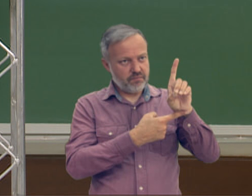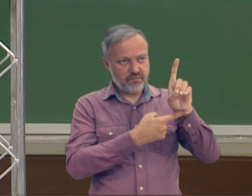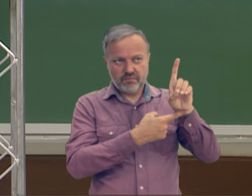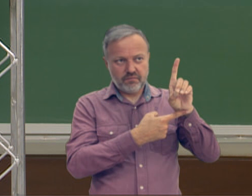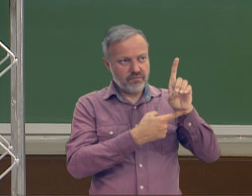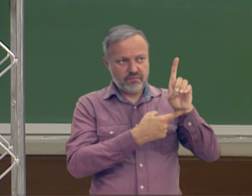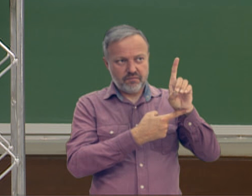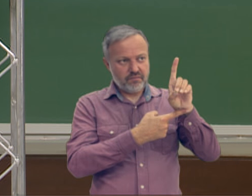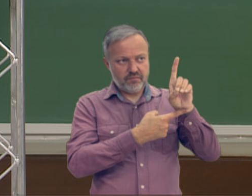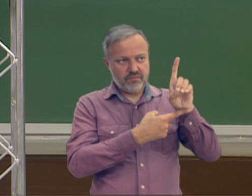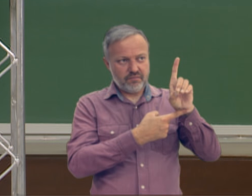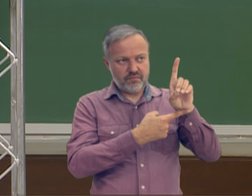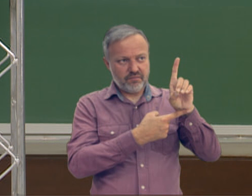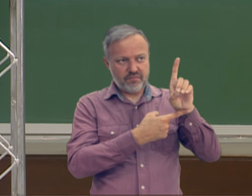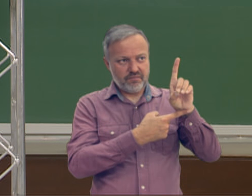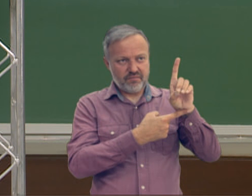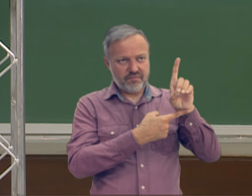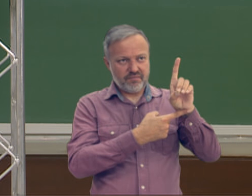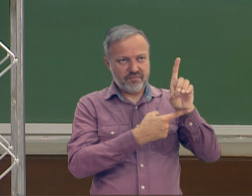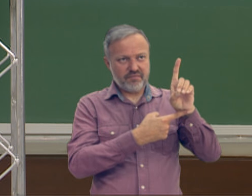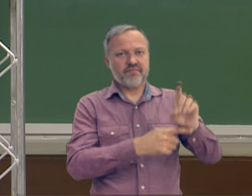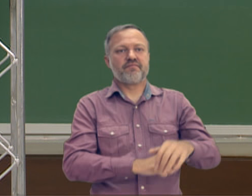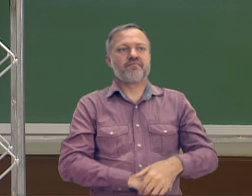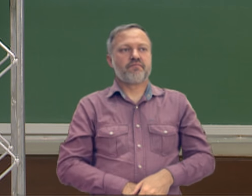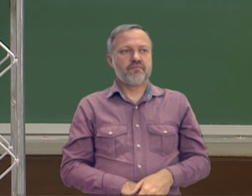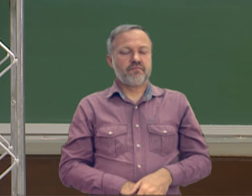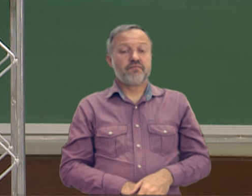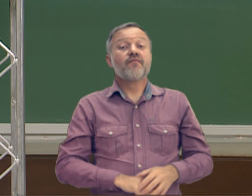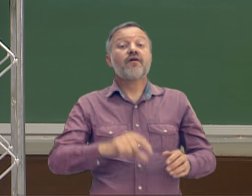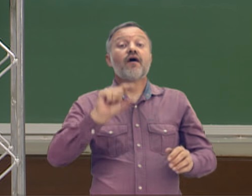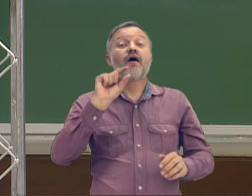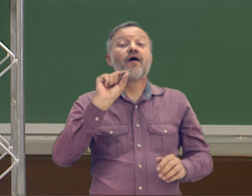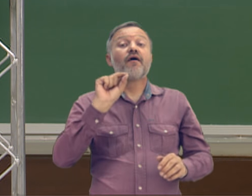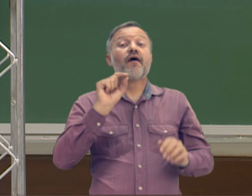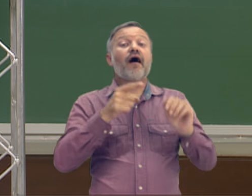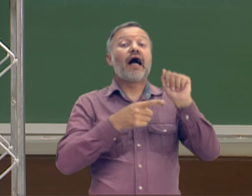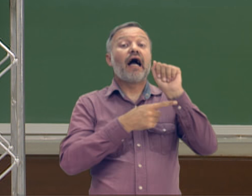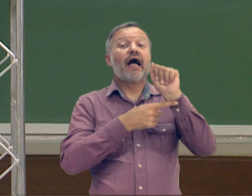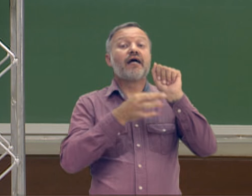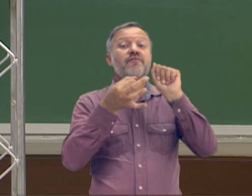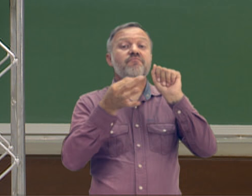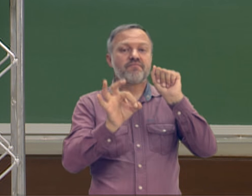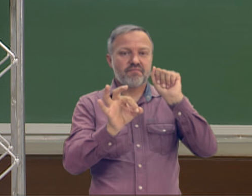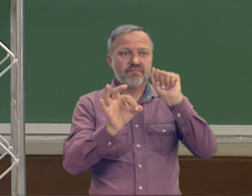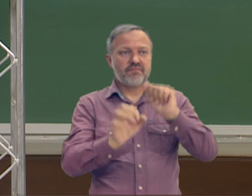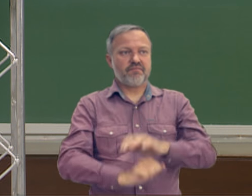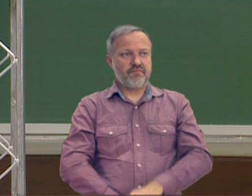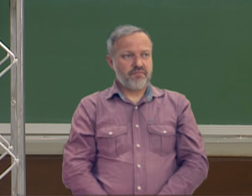mal. Eu não lembro dessa parte do texto, não tem isso. Então quem respondeu A é isso aí.